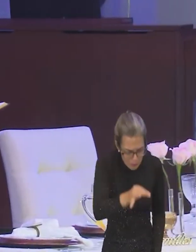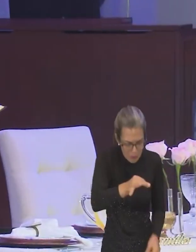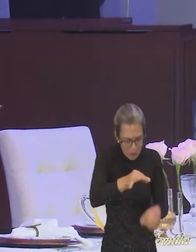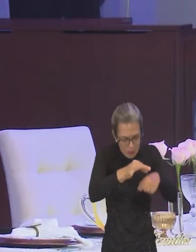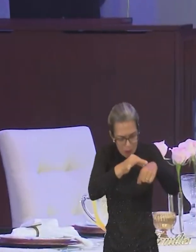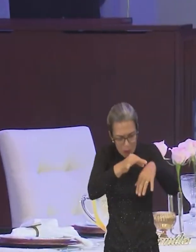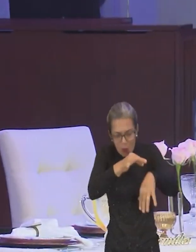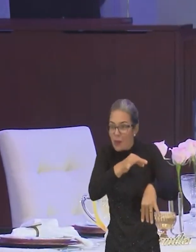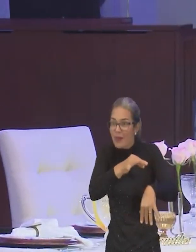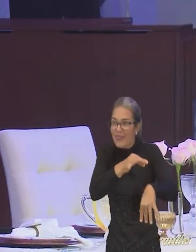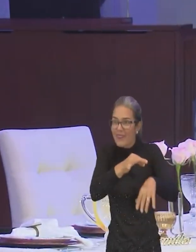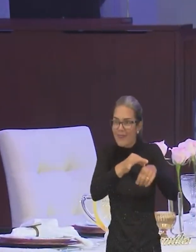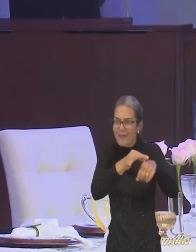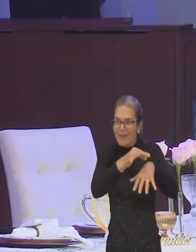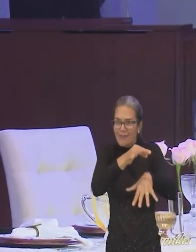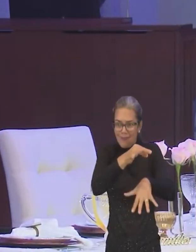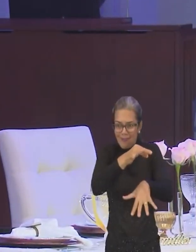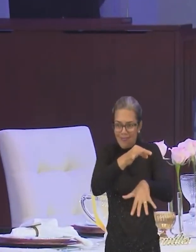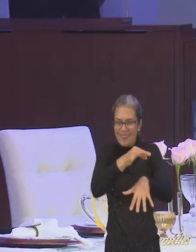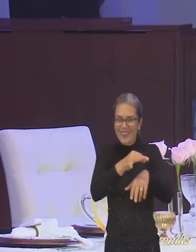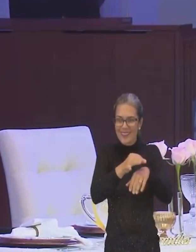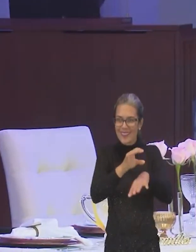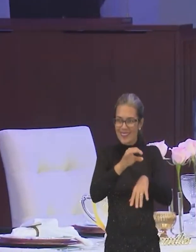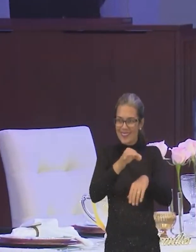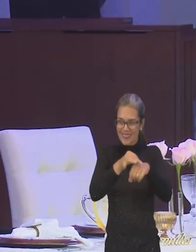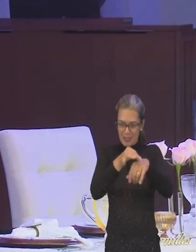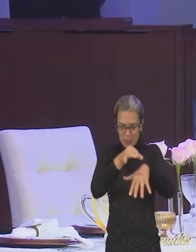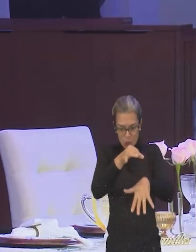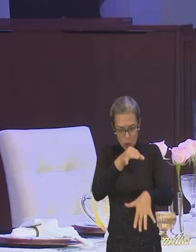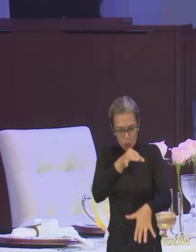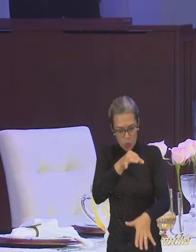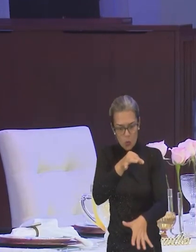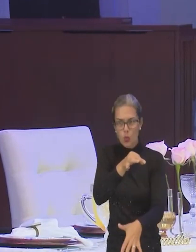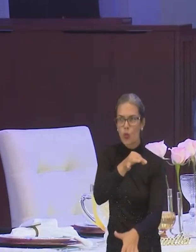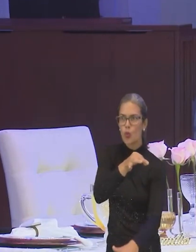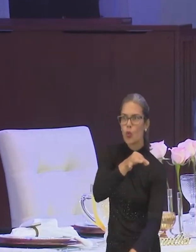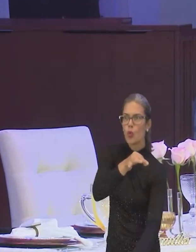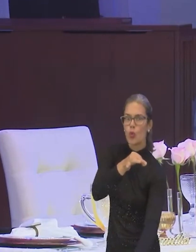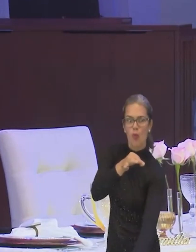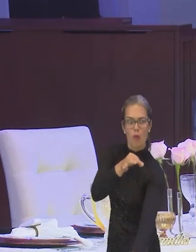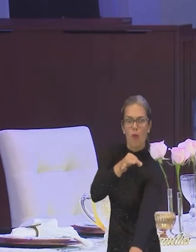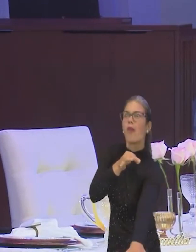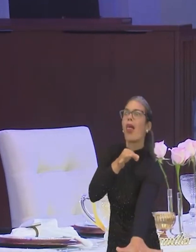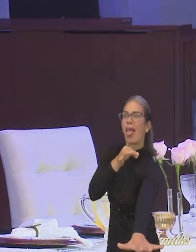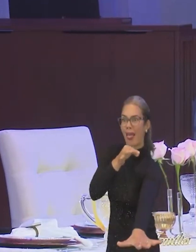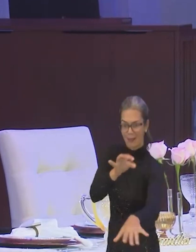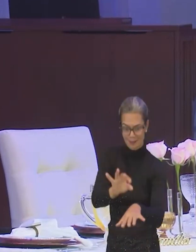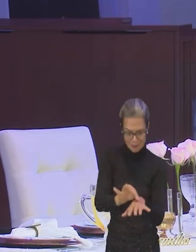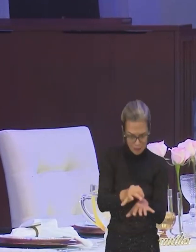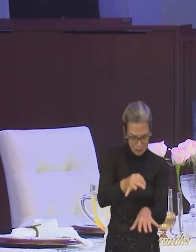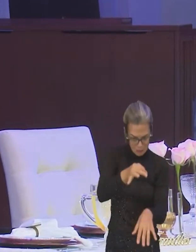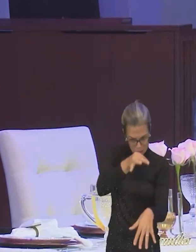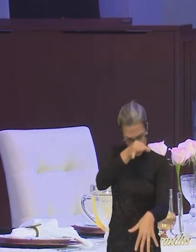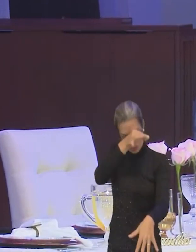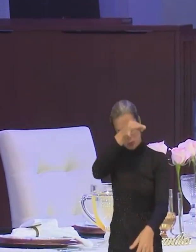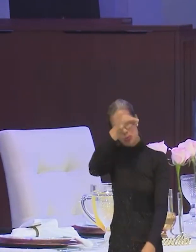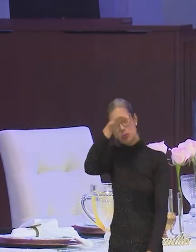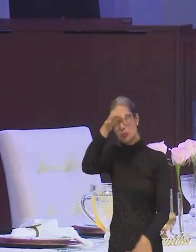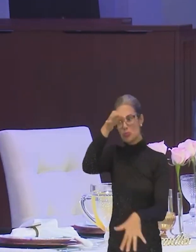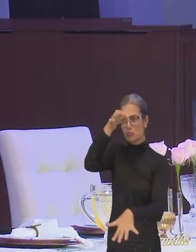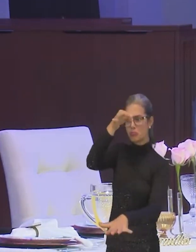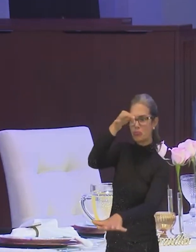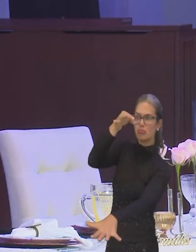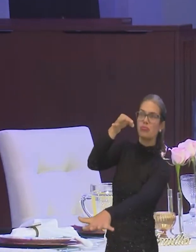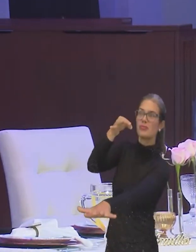uma raiz que vai assim para o lado, longa. Aquilo significa que aquela planta não encontrou